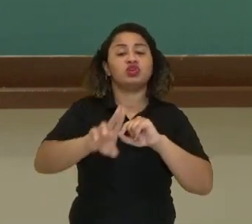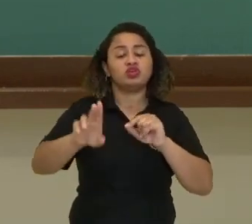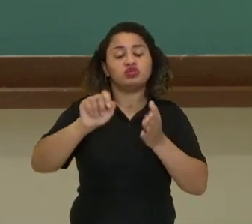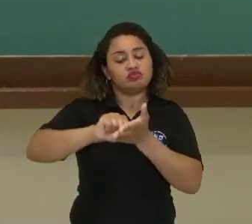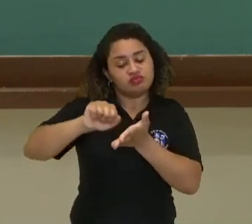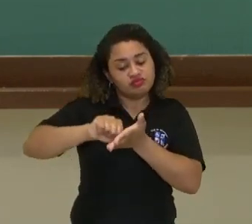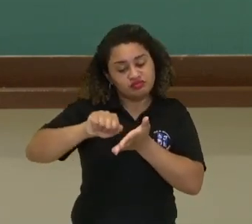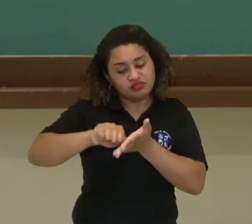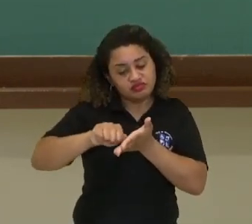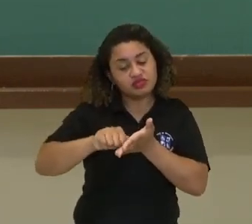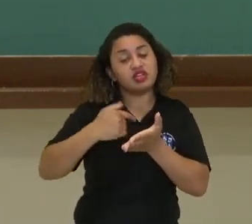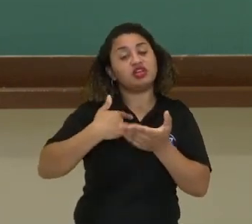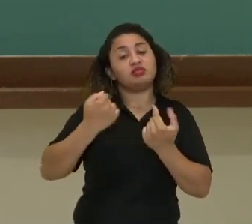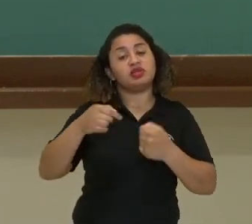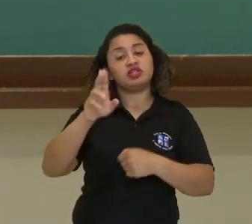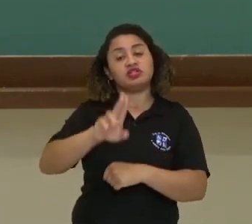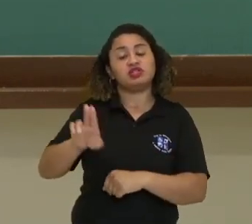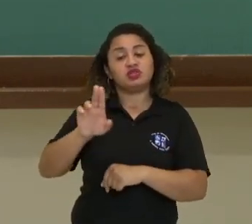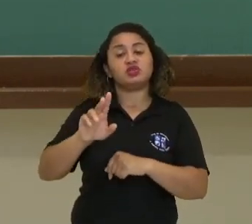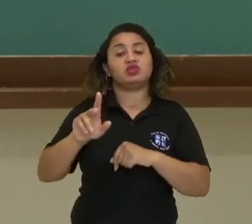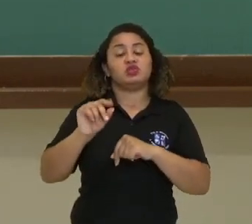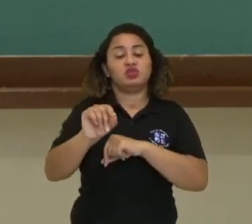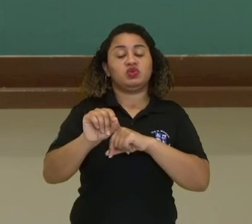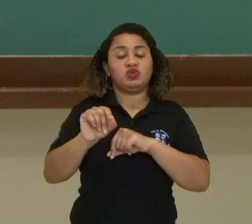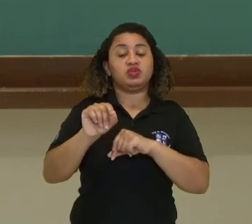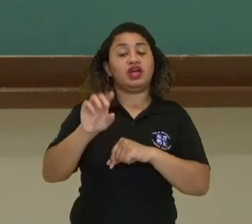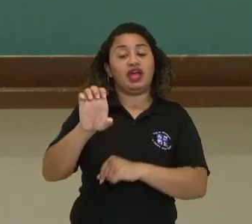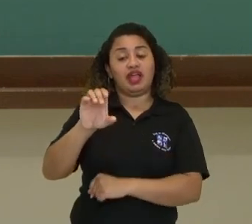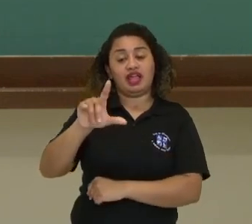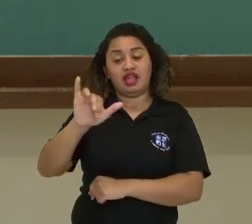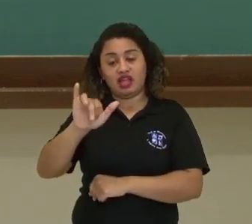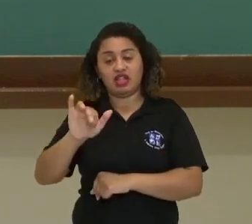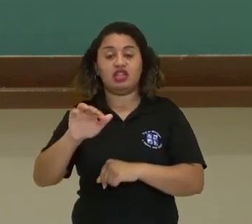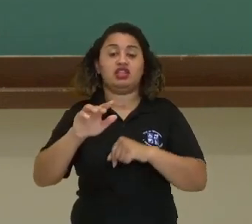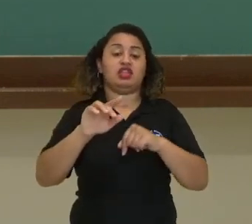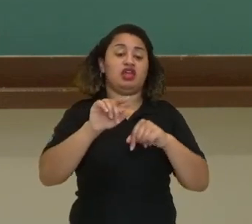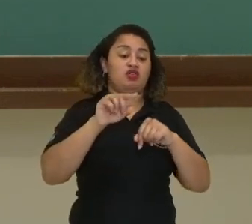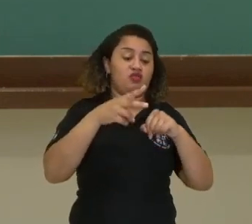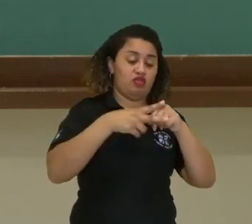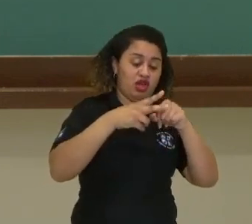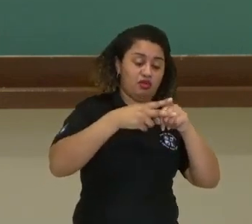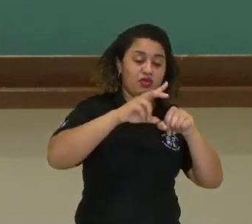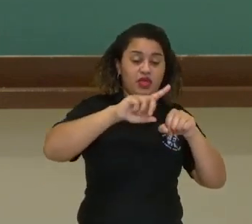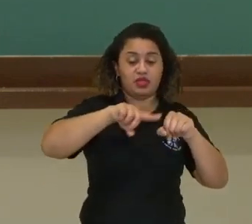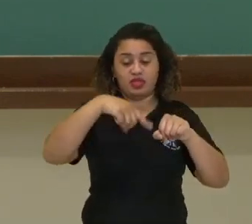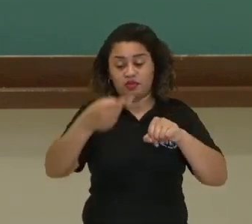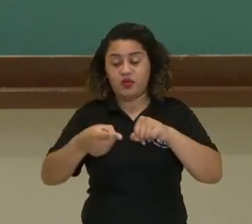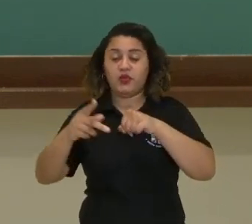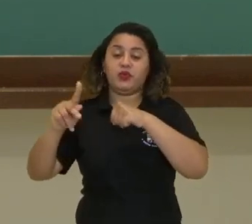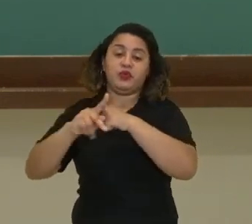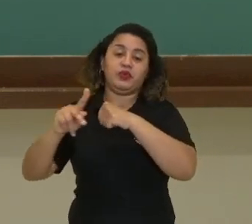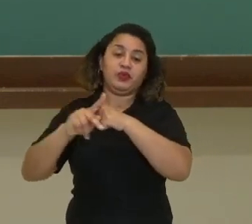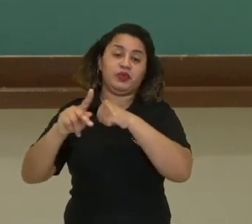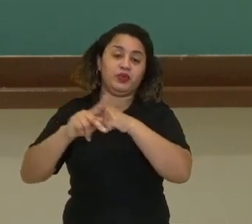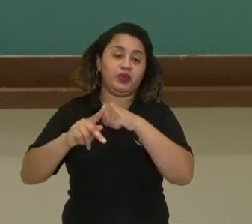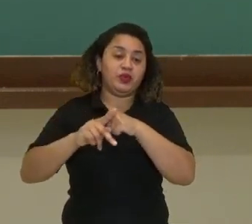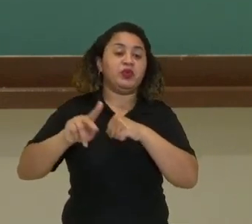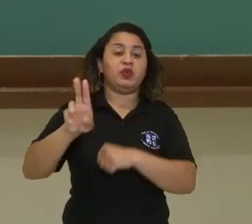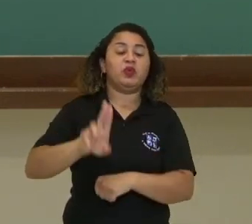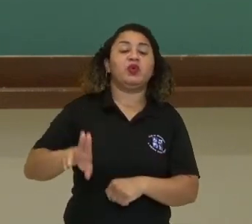norma culta, eu tenho que utilizar a ênclise, ou seja, o pronome depois do verbo, quando eu utilizo